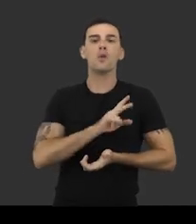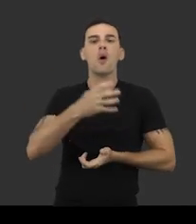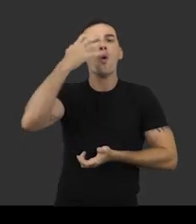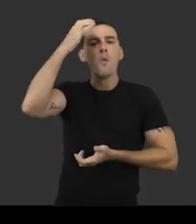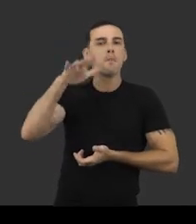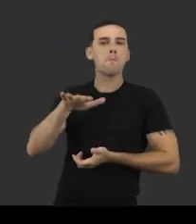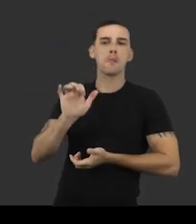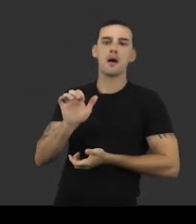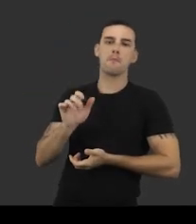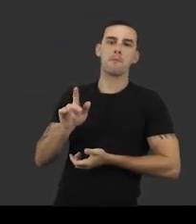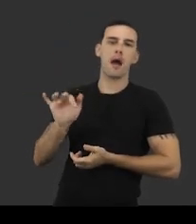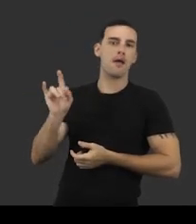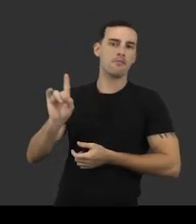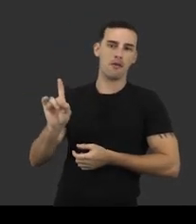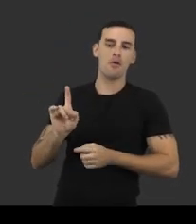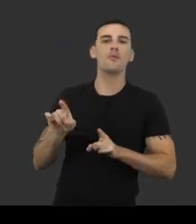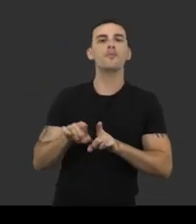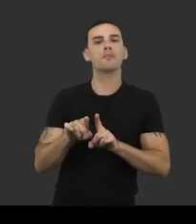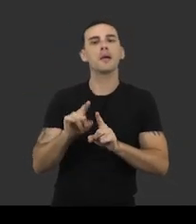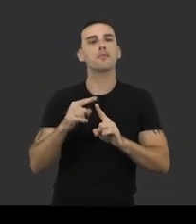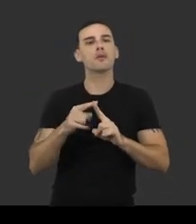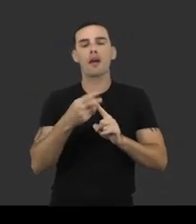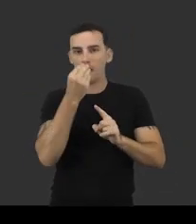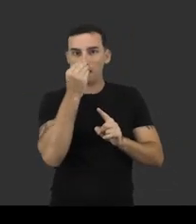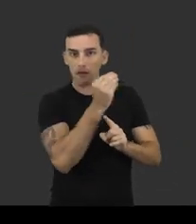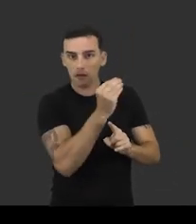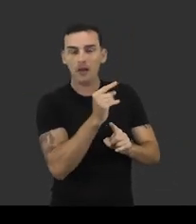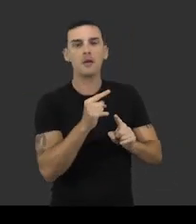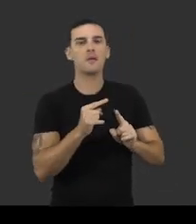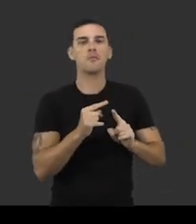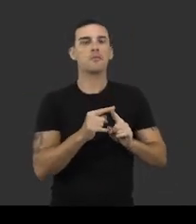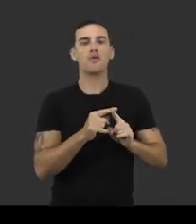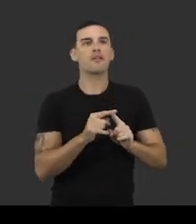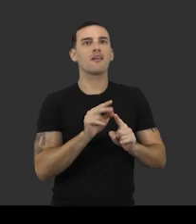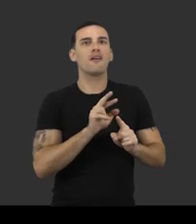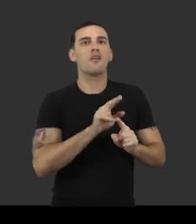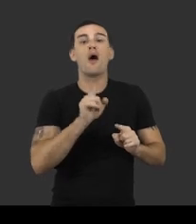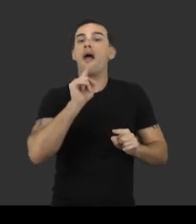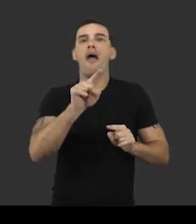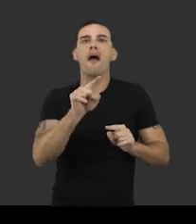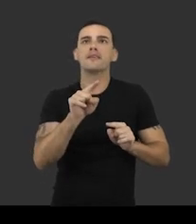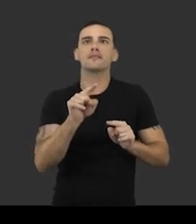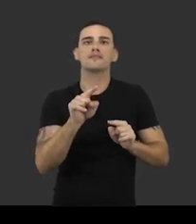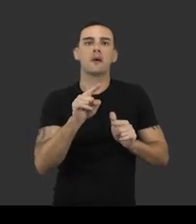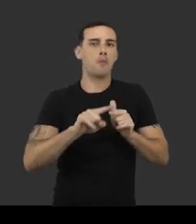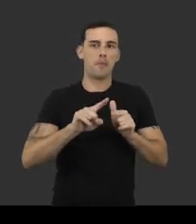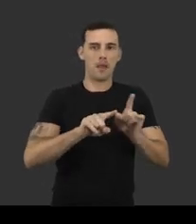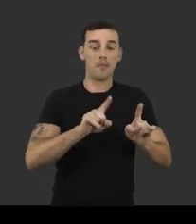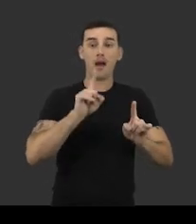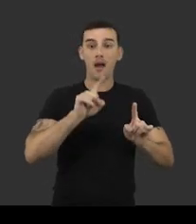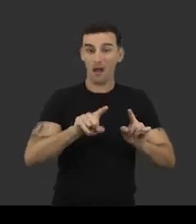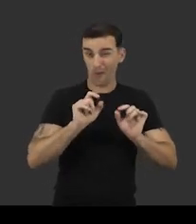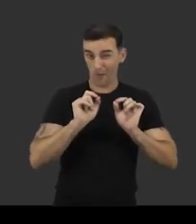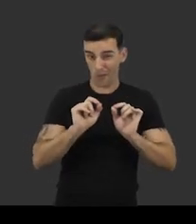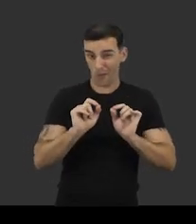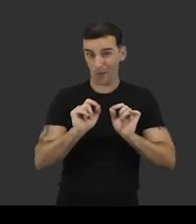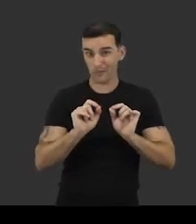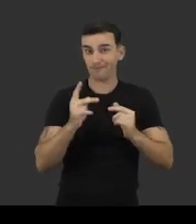culpa da mãe, porque ela foi negligente, porque ela deixou, porque não sei o que, não é esse o ponto. O ponto é que